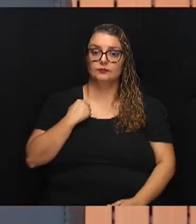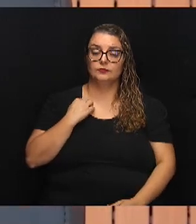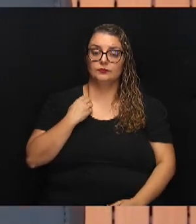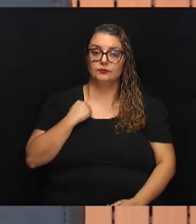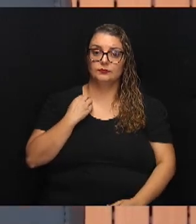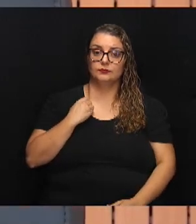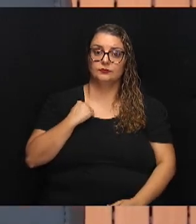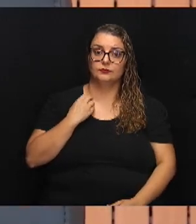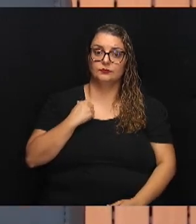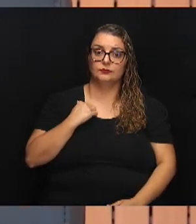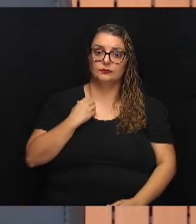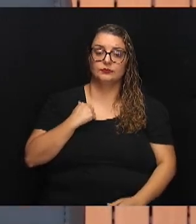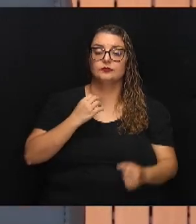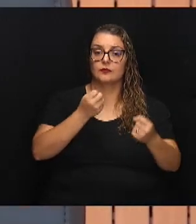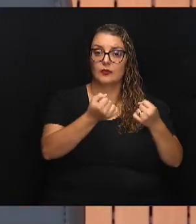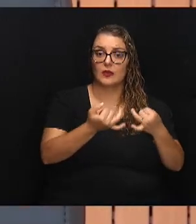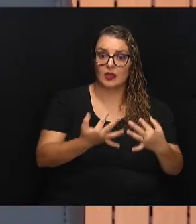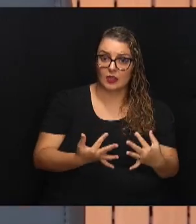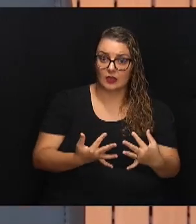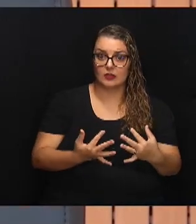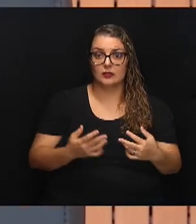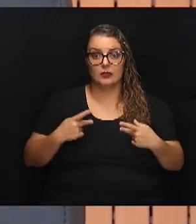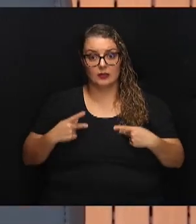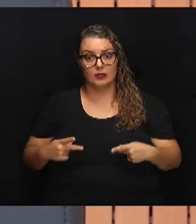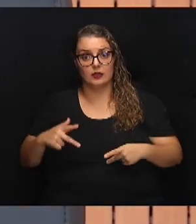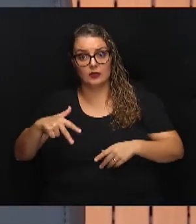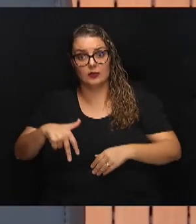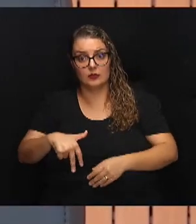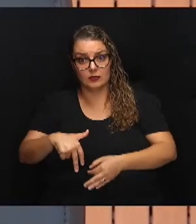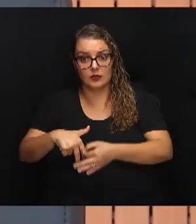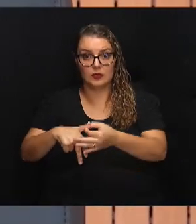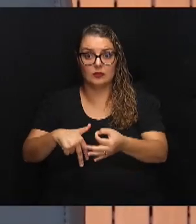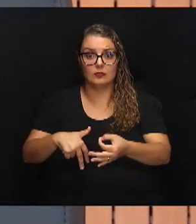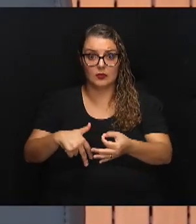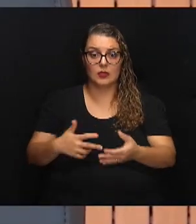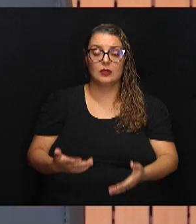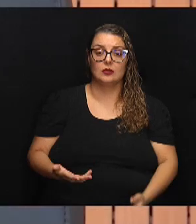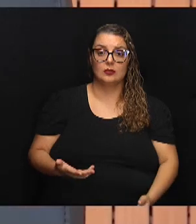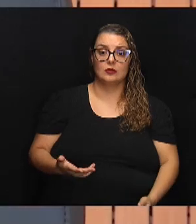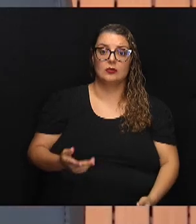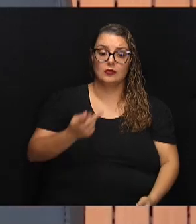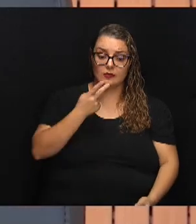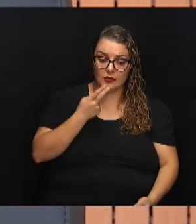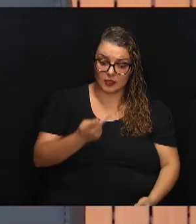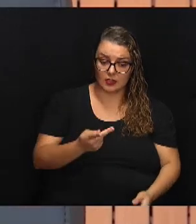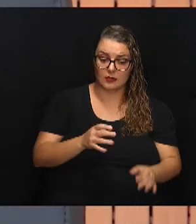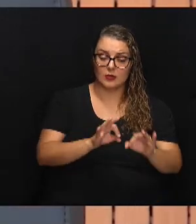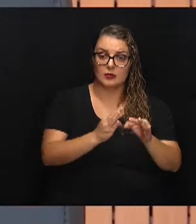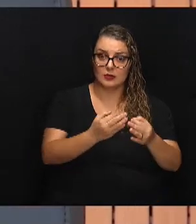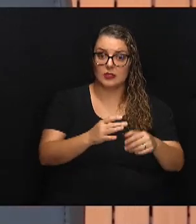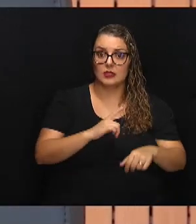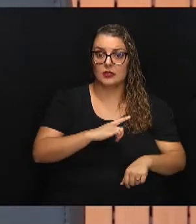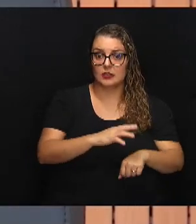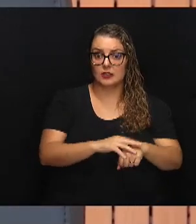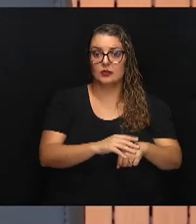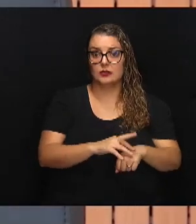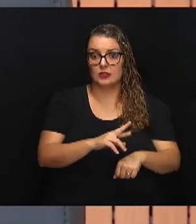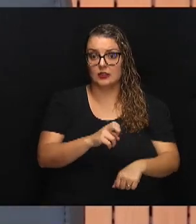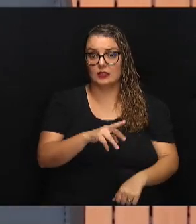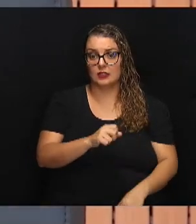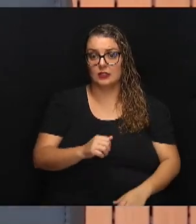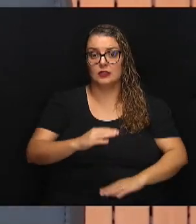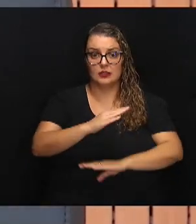explicações, trazer posições para as famílias que têm doenças raras, trazer, inclusive, já que a gente está na